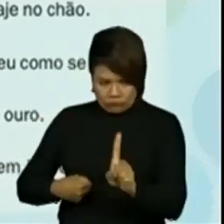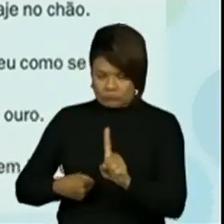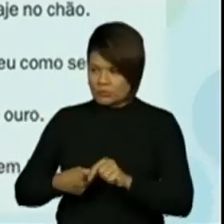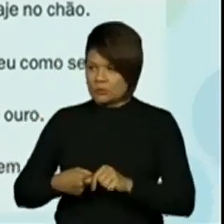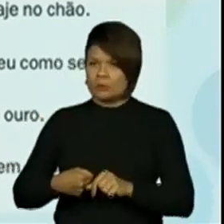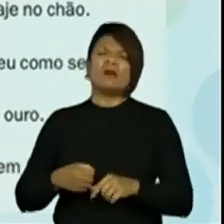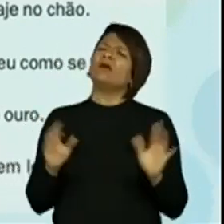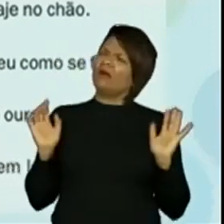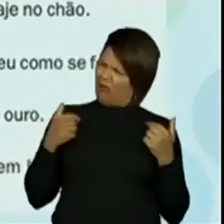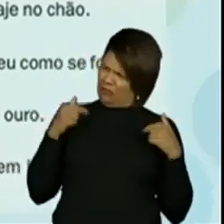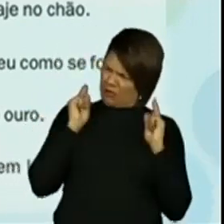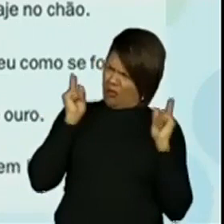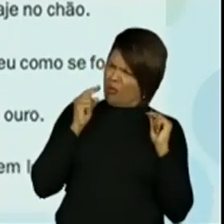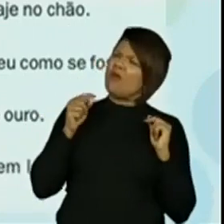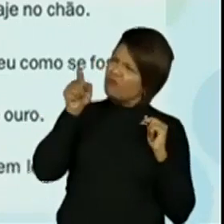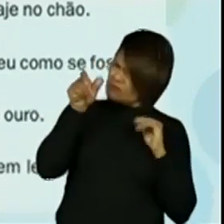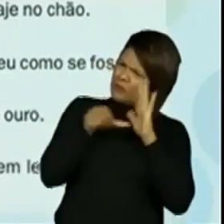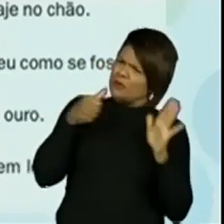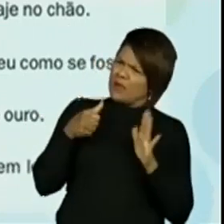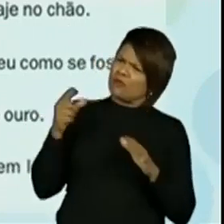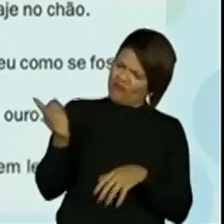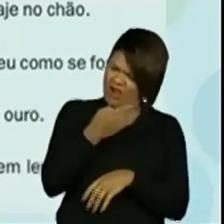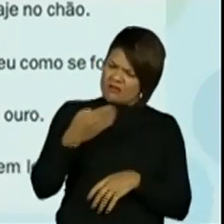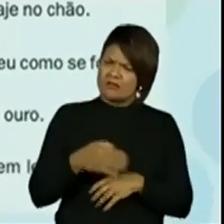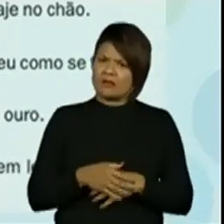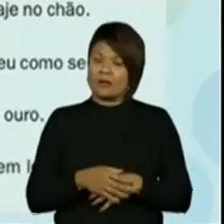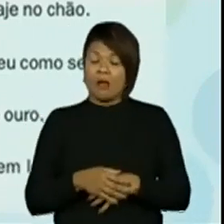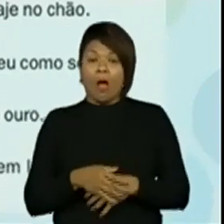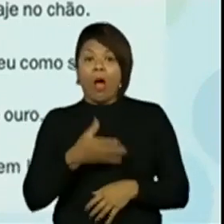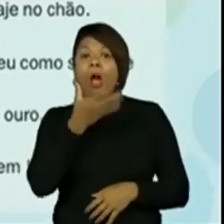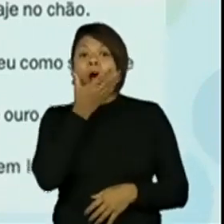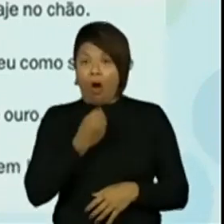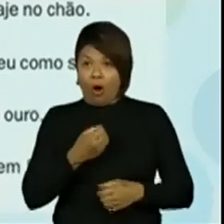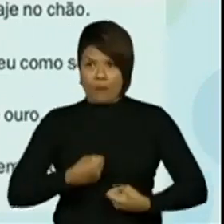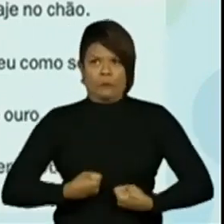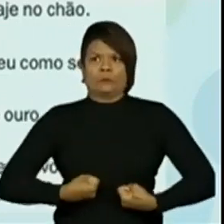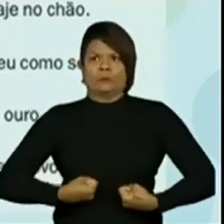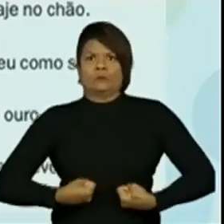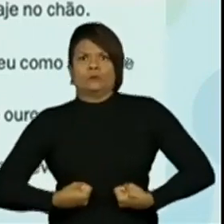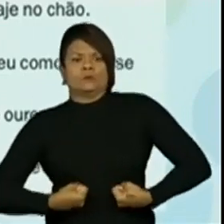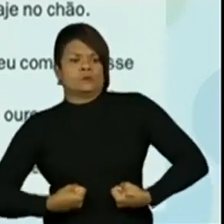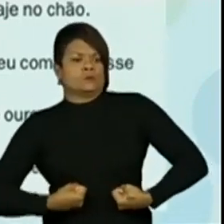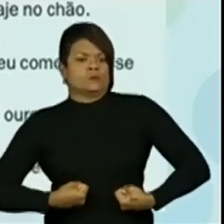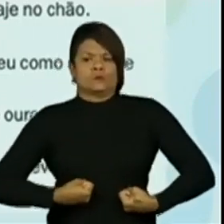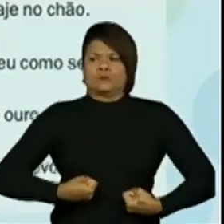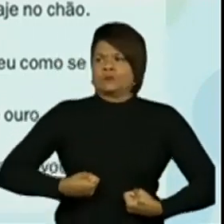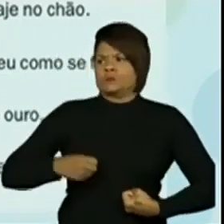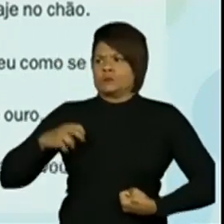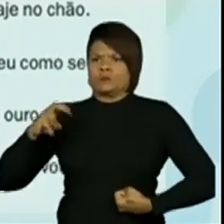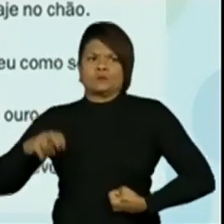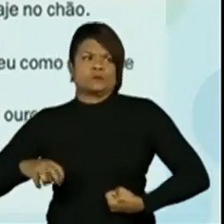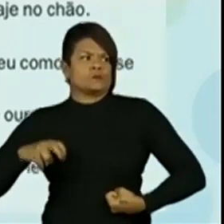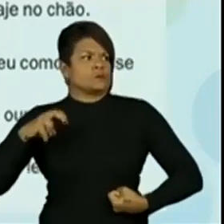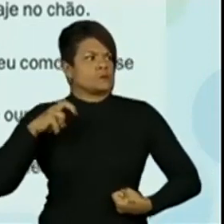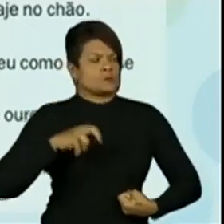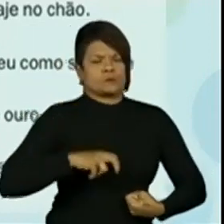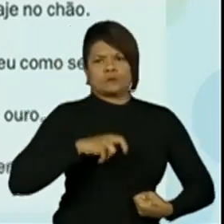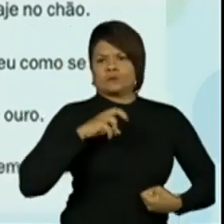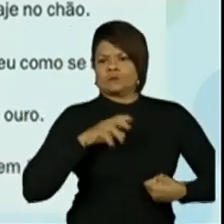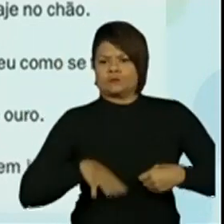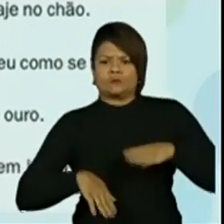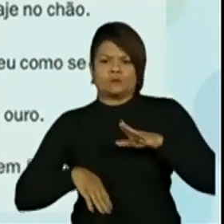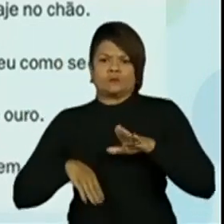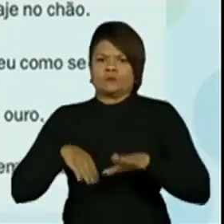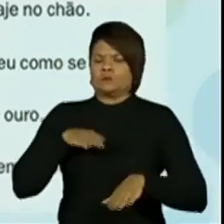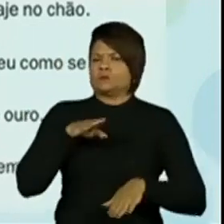Você, disse o Joãozinho. Então o homem se adiantou e de sala em sala atravessou o palácio,